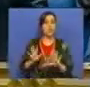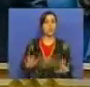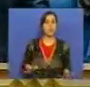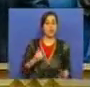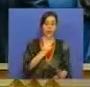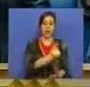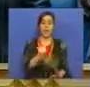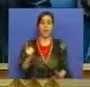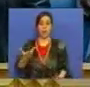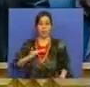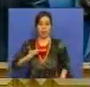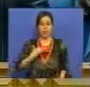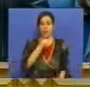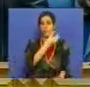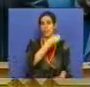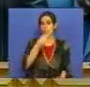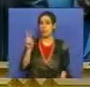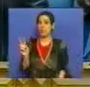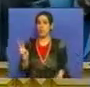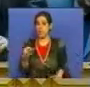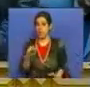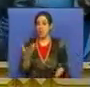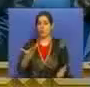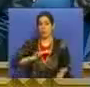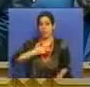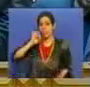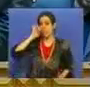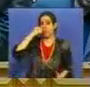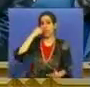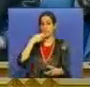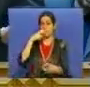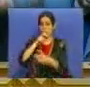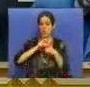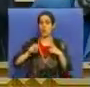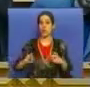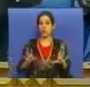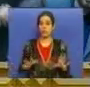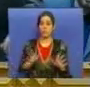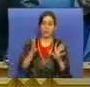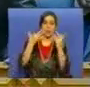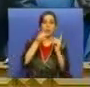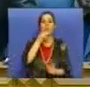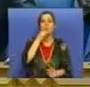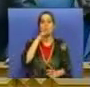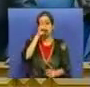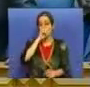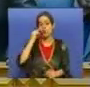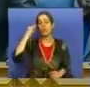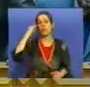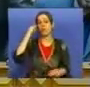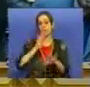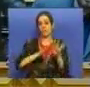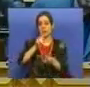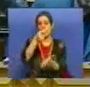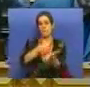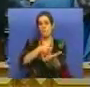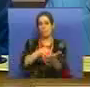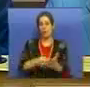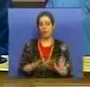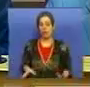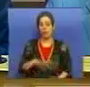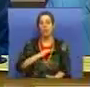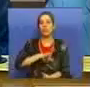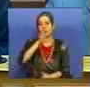um de vocês deve 200 euros de déficit energético e talvez um dia nos lembremos de vos fazer pagar.